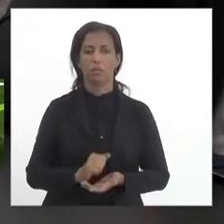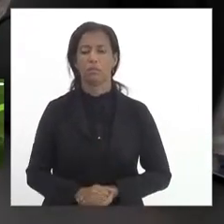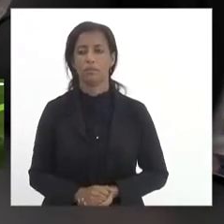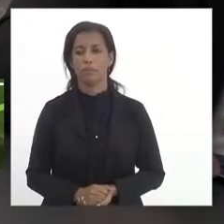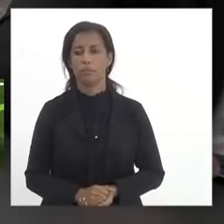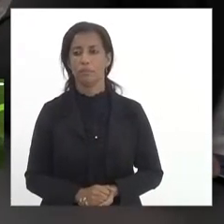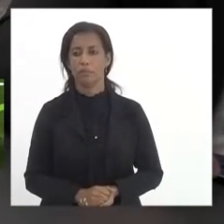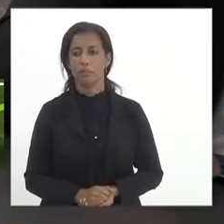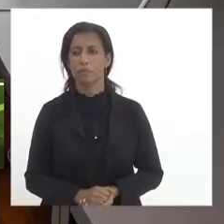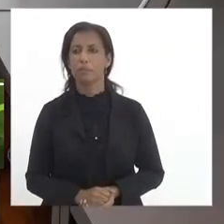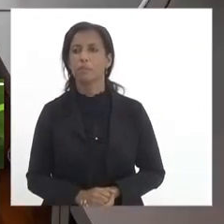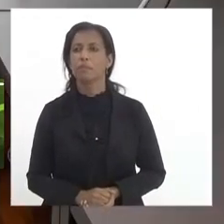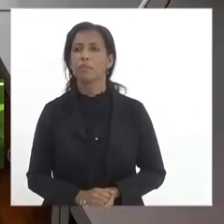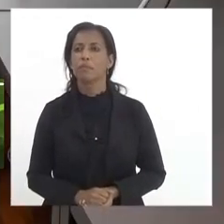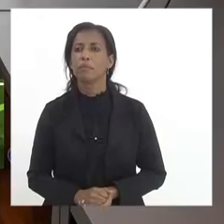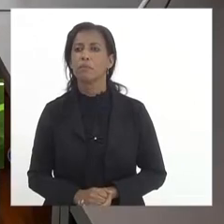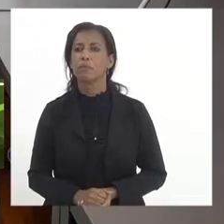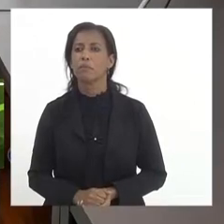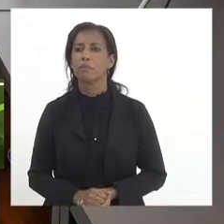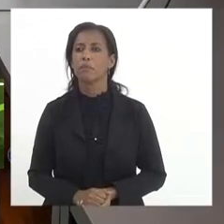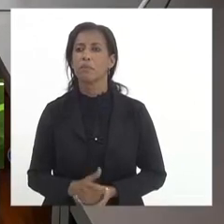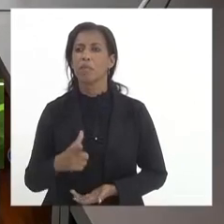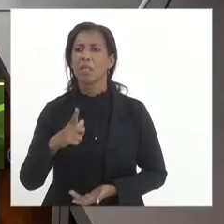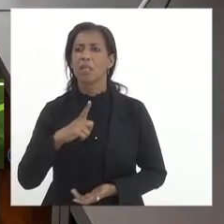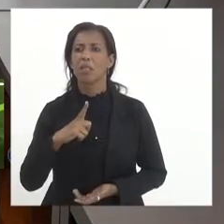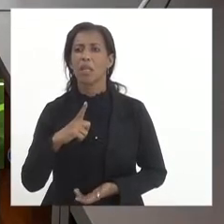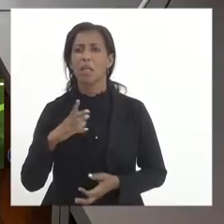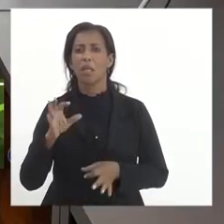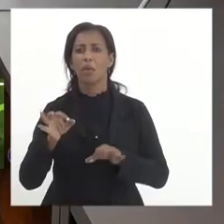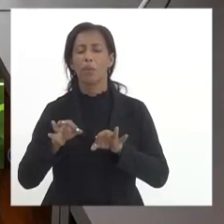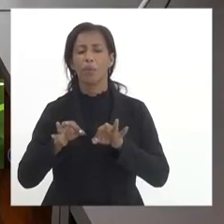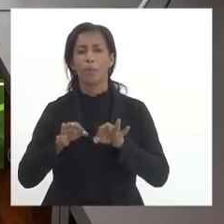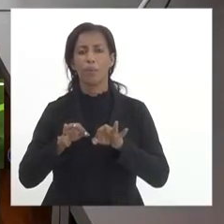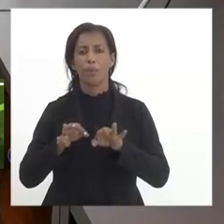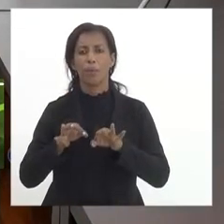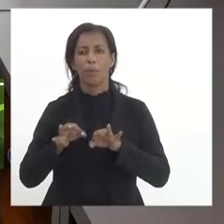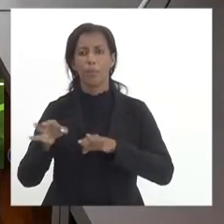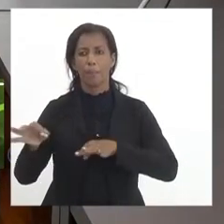agora, deputado Luiz Paulo. Tem um projeto executivo hoje na pauta.